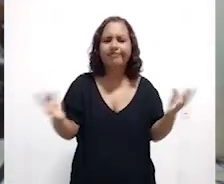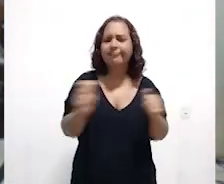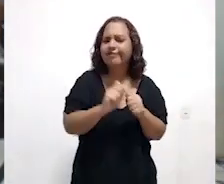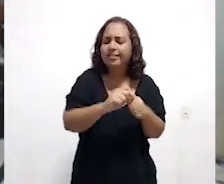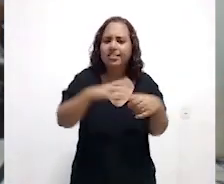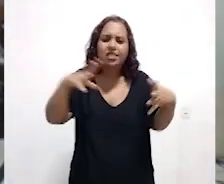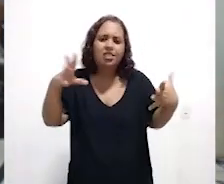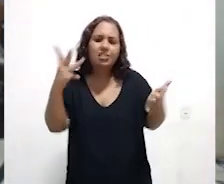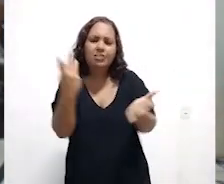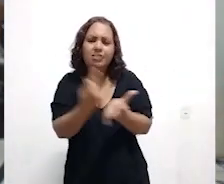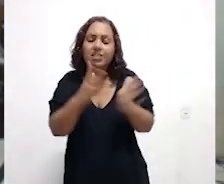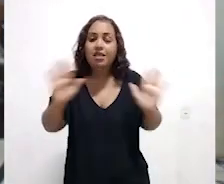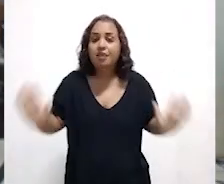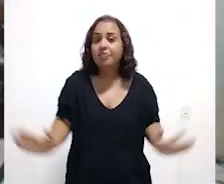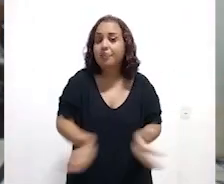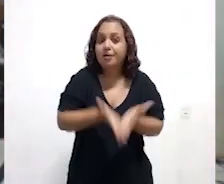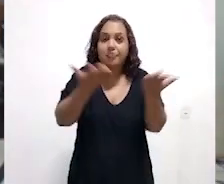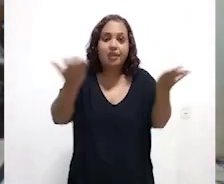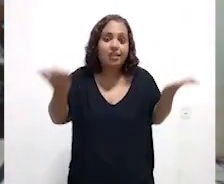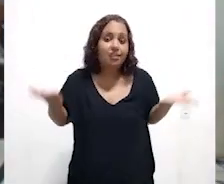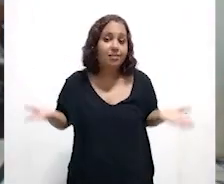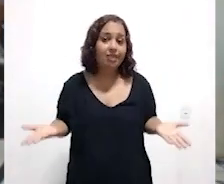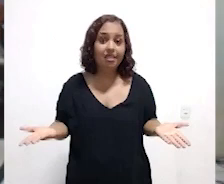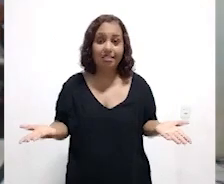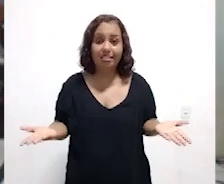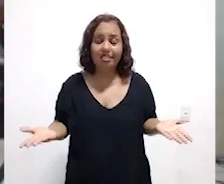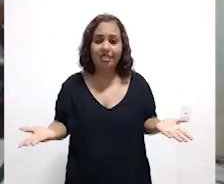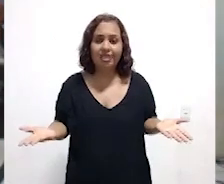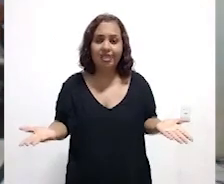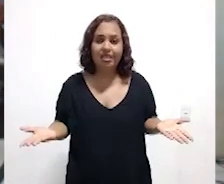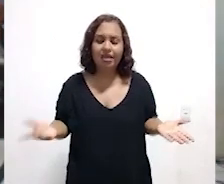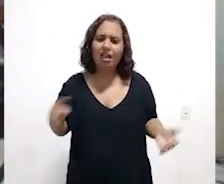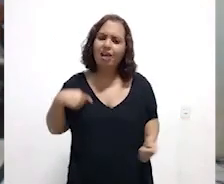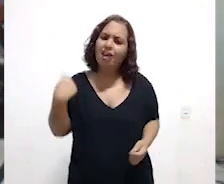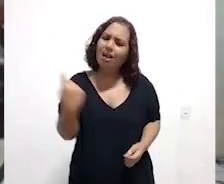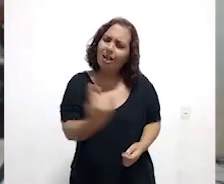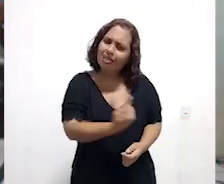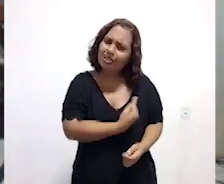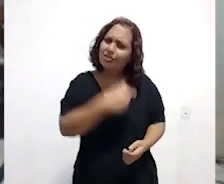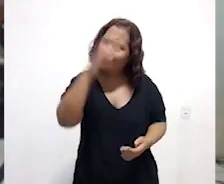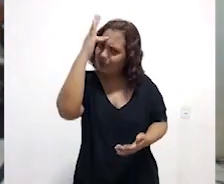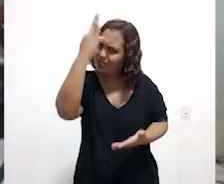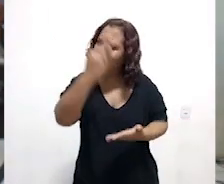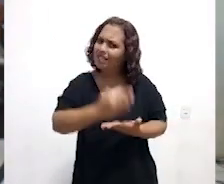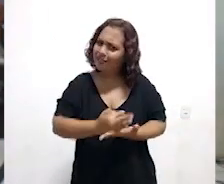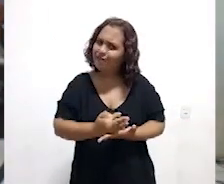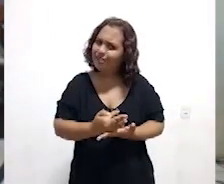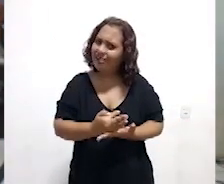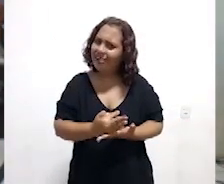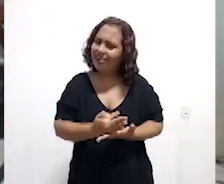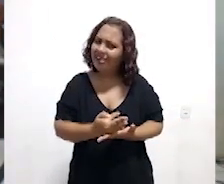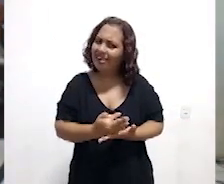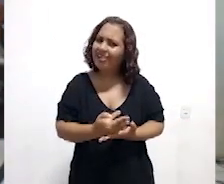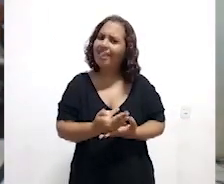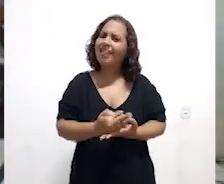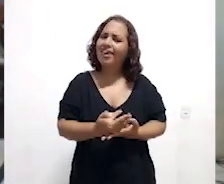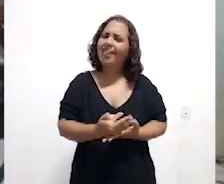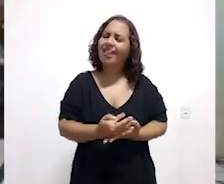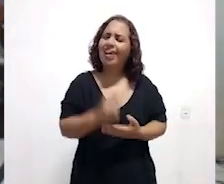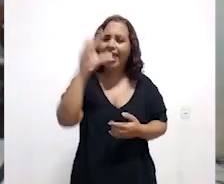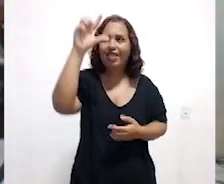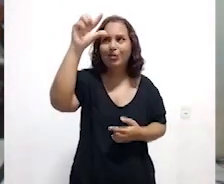de maravilhas. Será que a nossa fé é do tamanho de um grão de